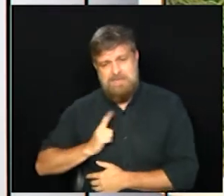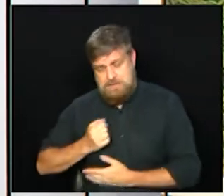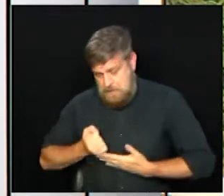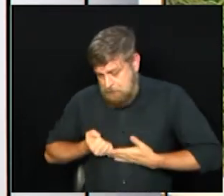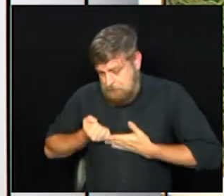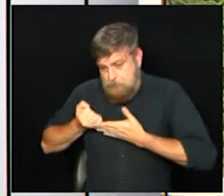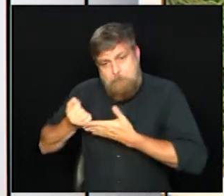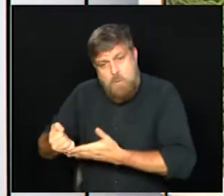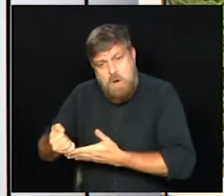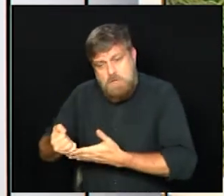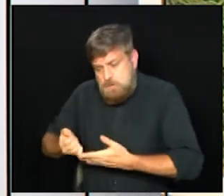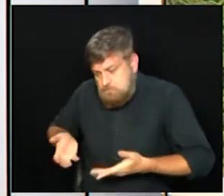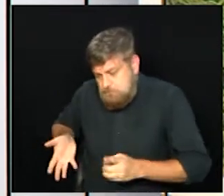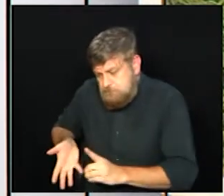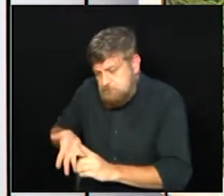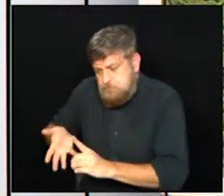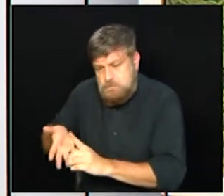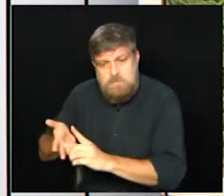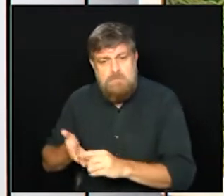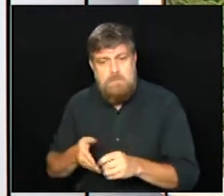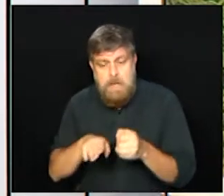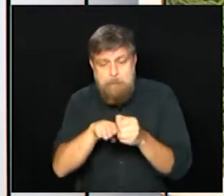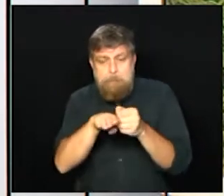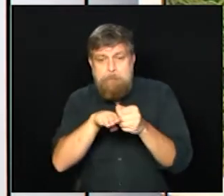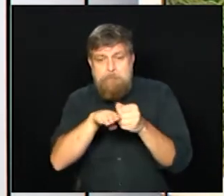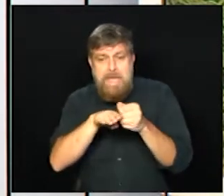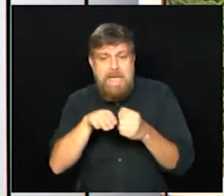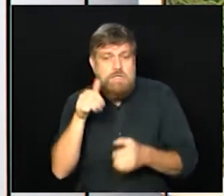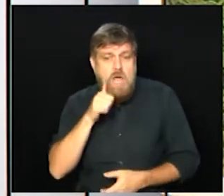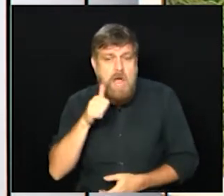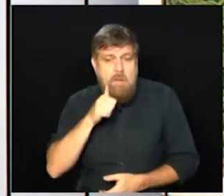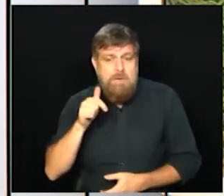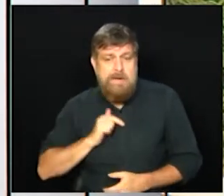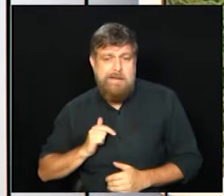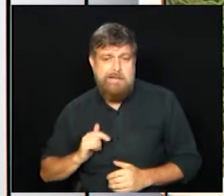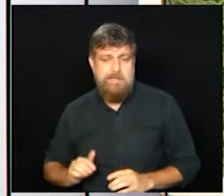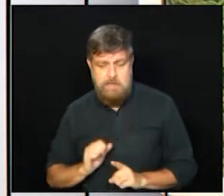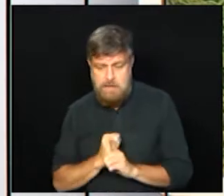para aquela mulher. Mesmo uma mulher de classe média, ou uma mulher que tem